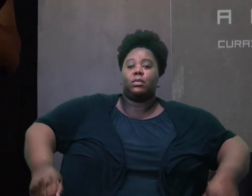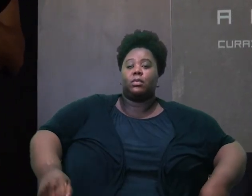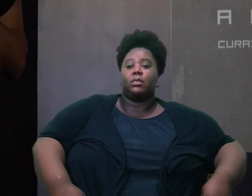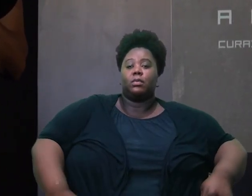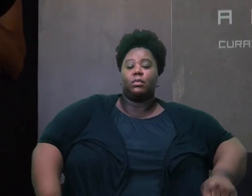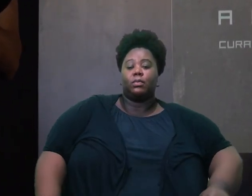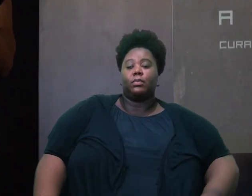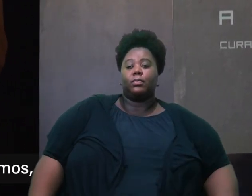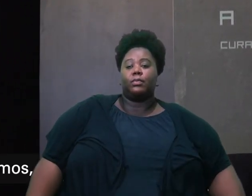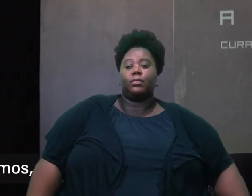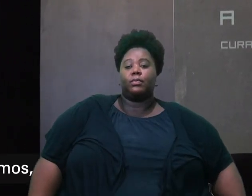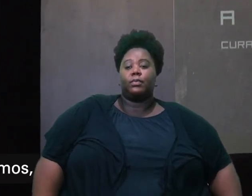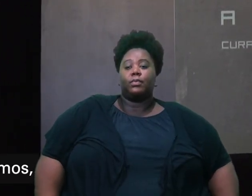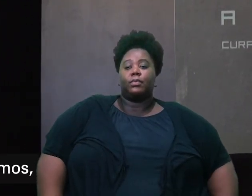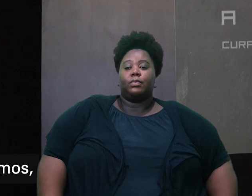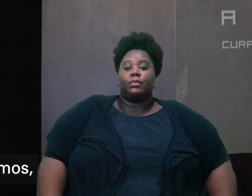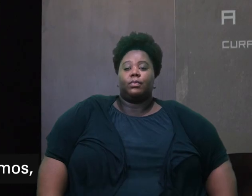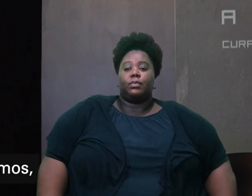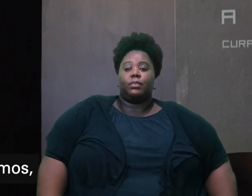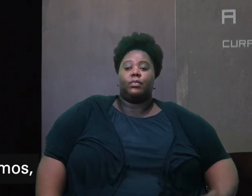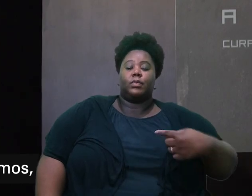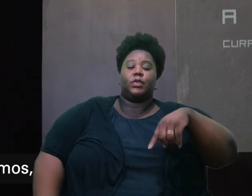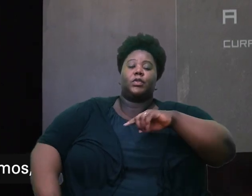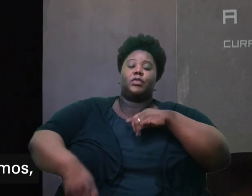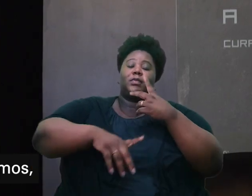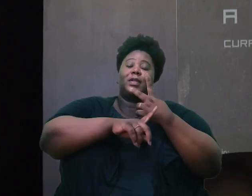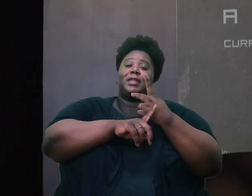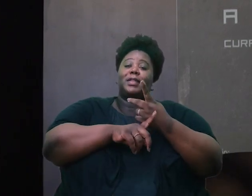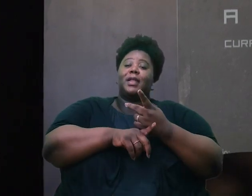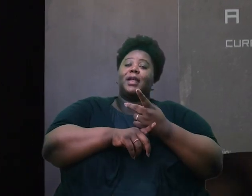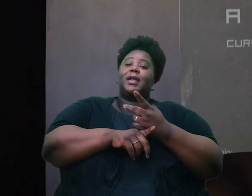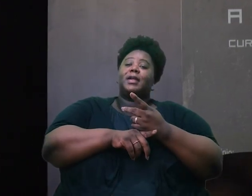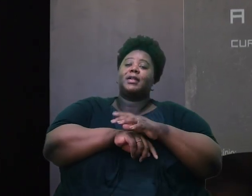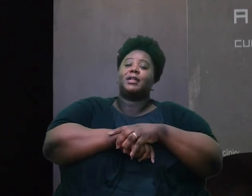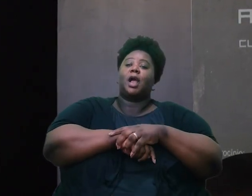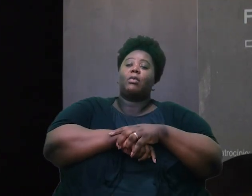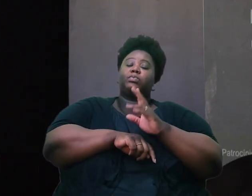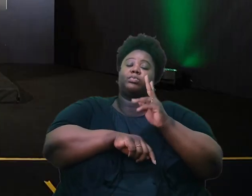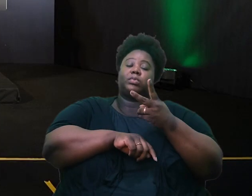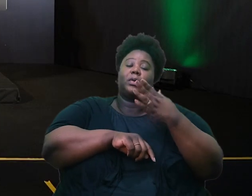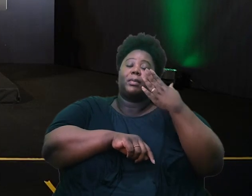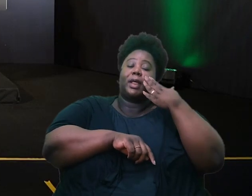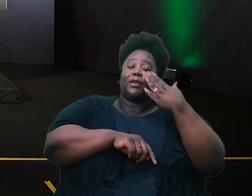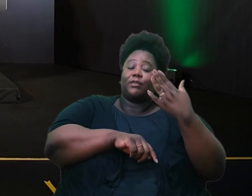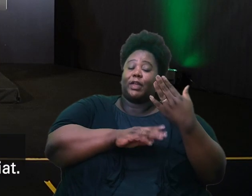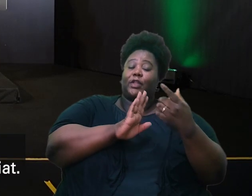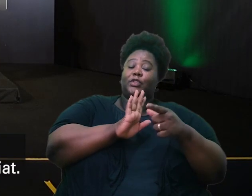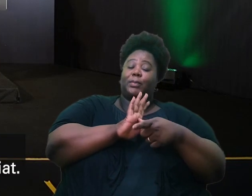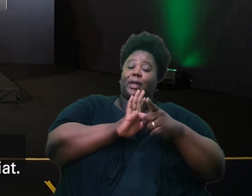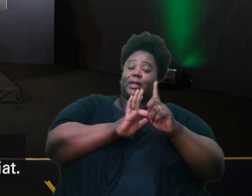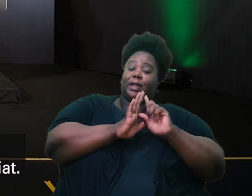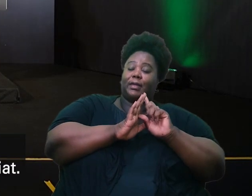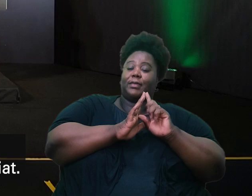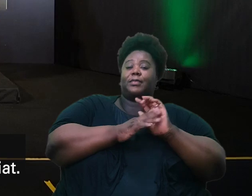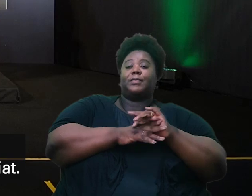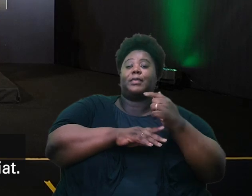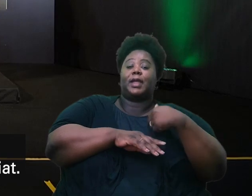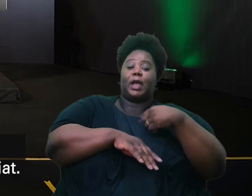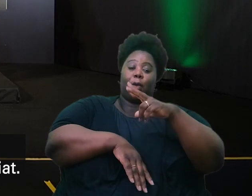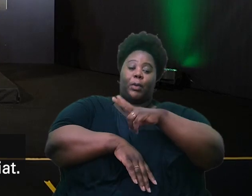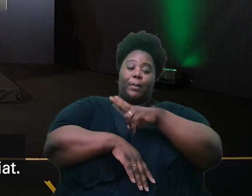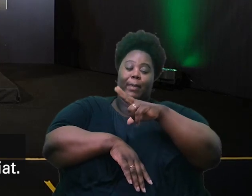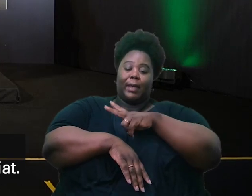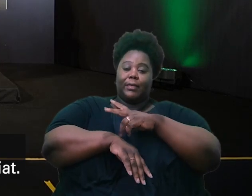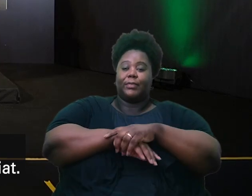faz caminharmos para frente, curvar para frente e para trás. E eu,